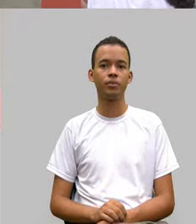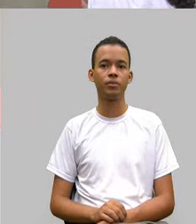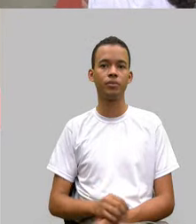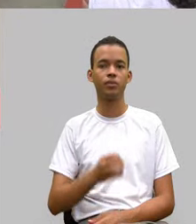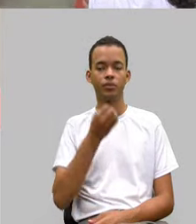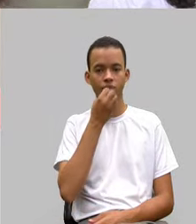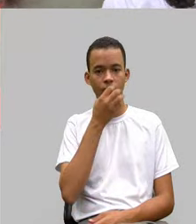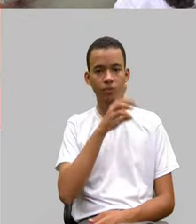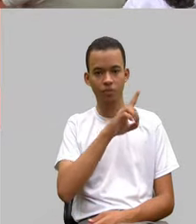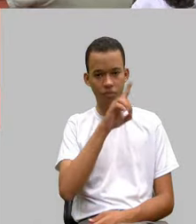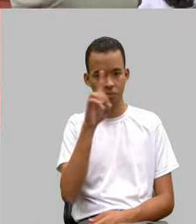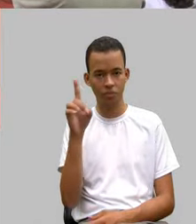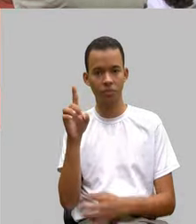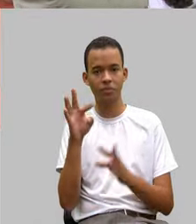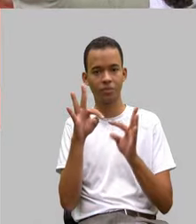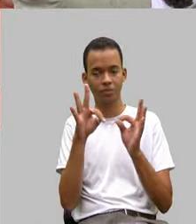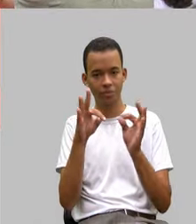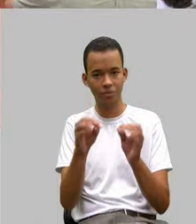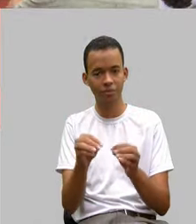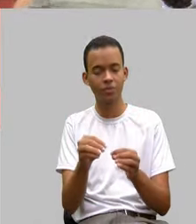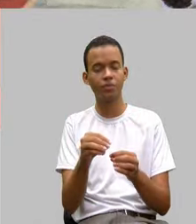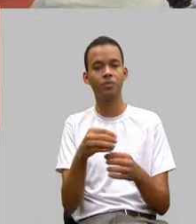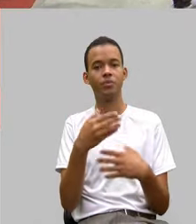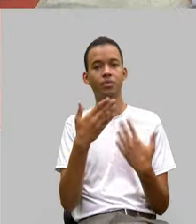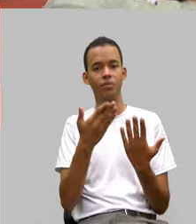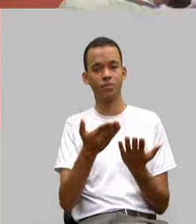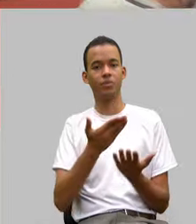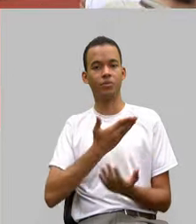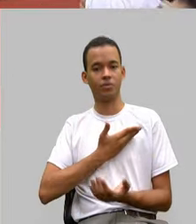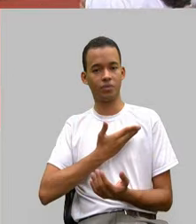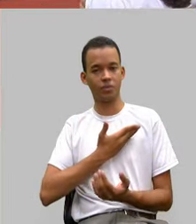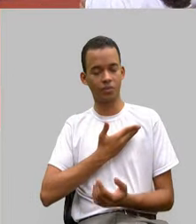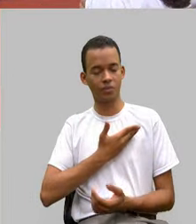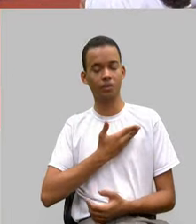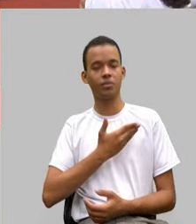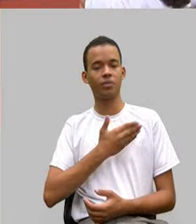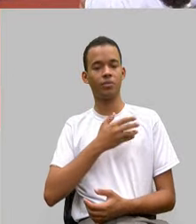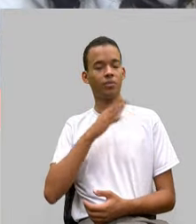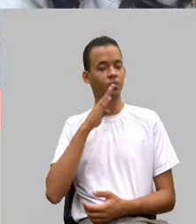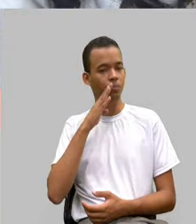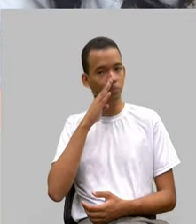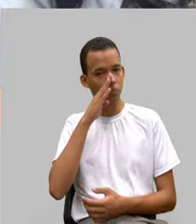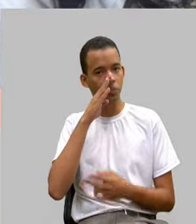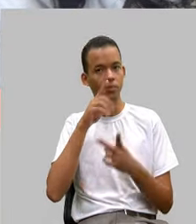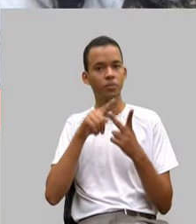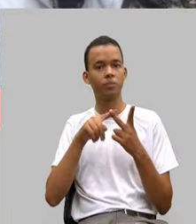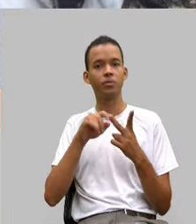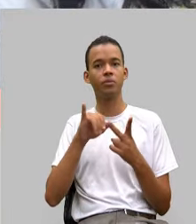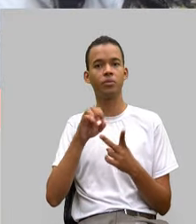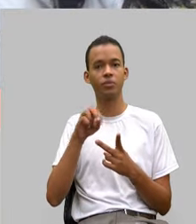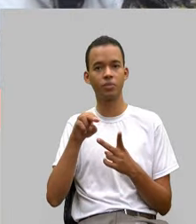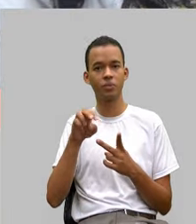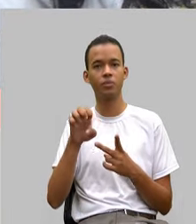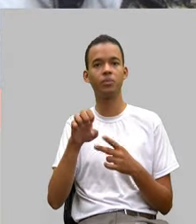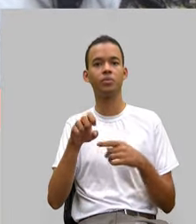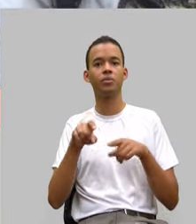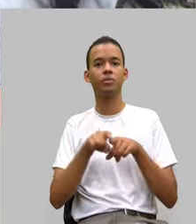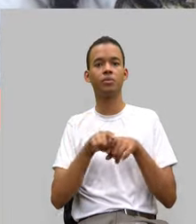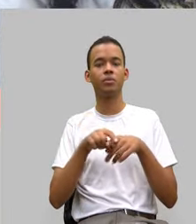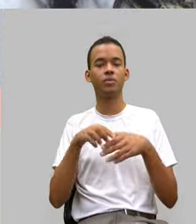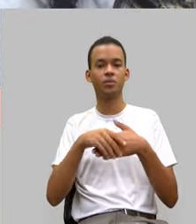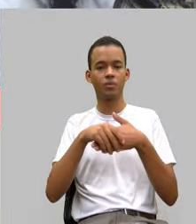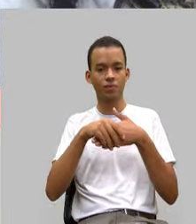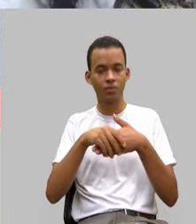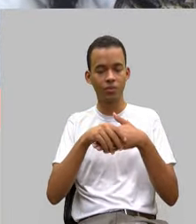Beatriz Cerqueira minha colega Iano Pinheiro convido e cumprimento o reitor